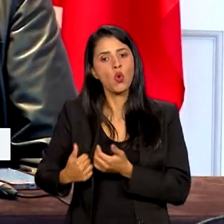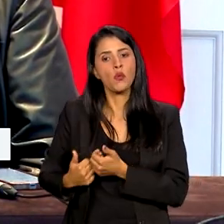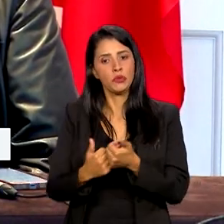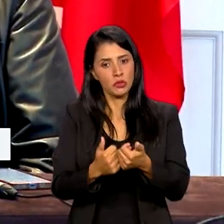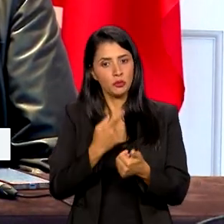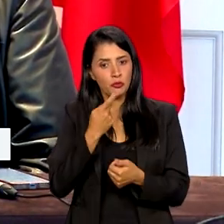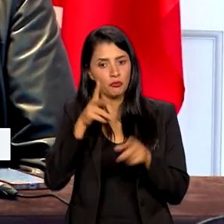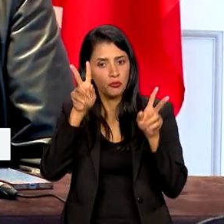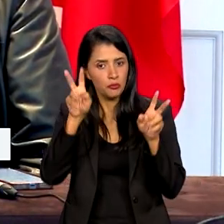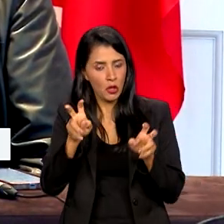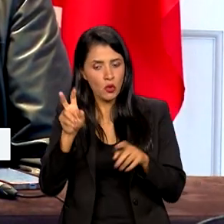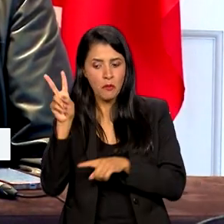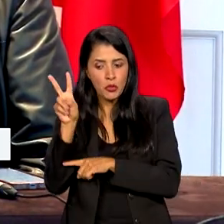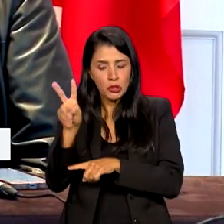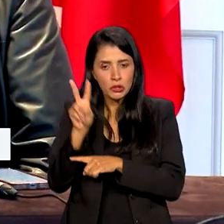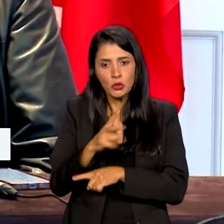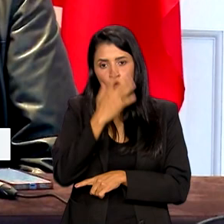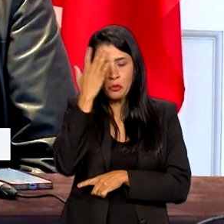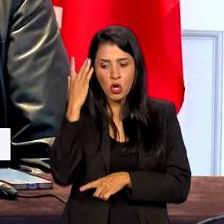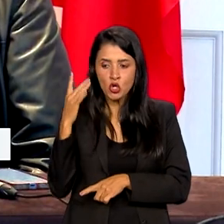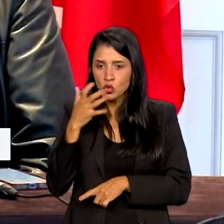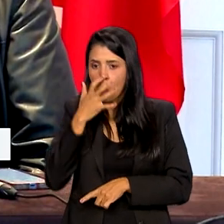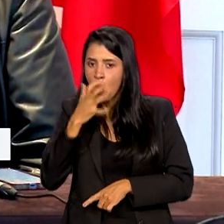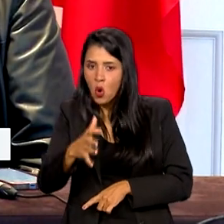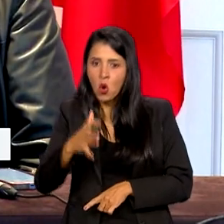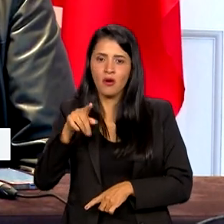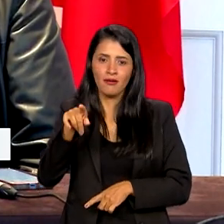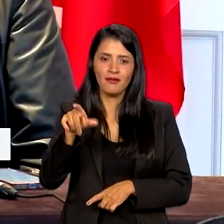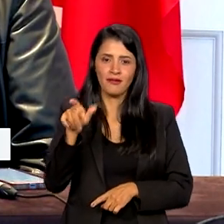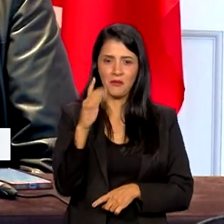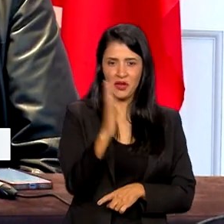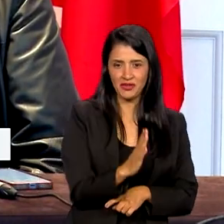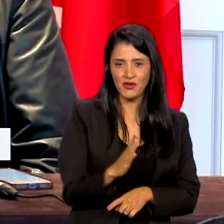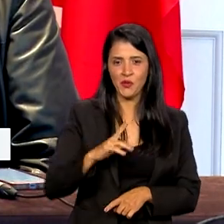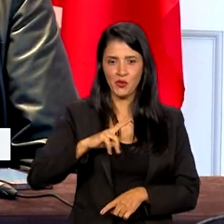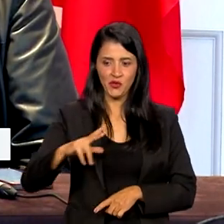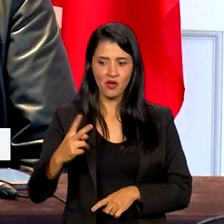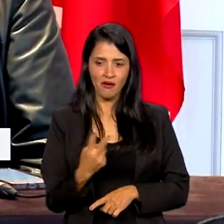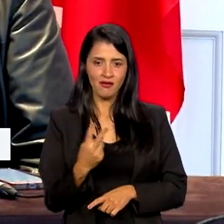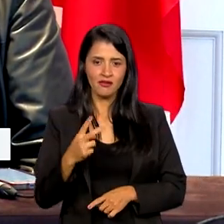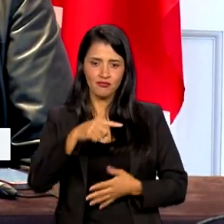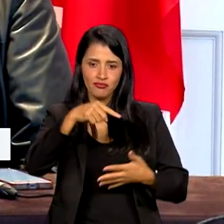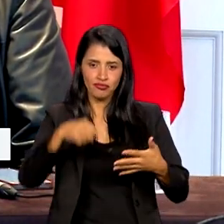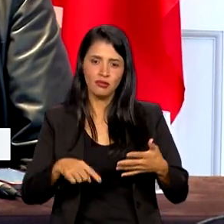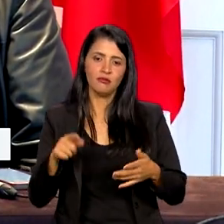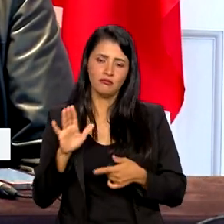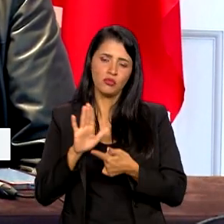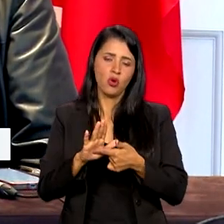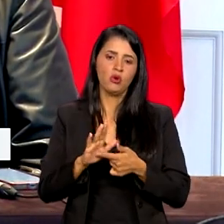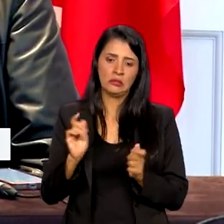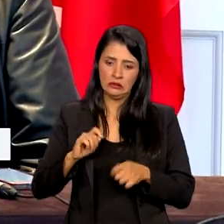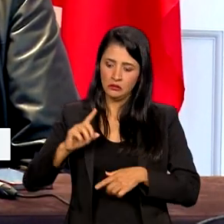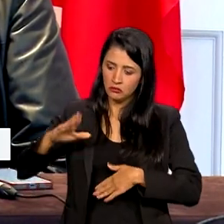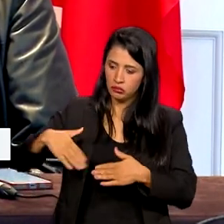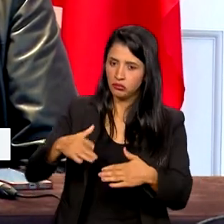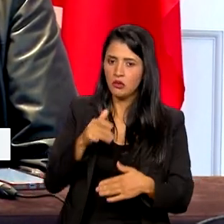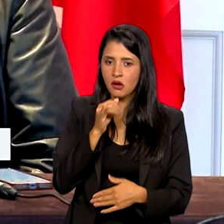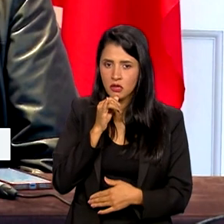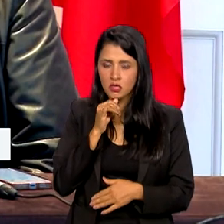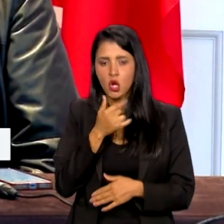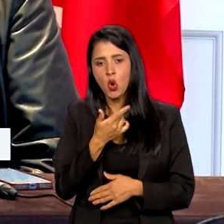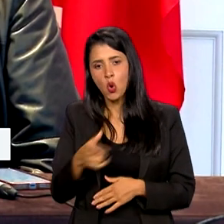da proteção de pessoas ameaçadas, tanto em Brasil como em Portugal, acho que demonstram que há muito que se avançar. Outras coisas